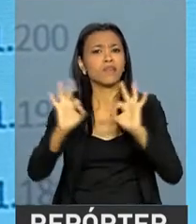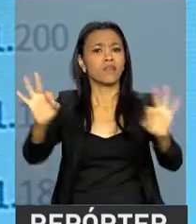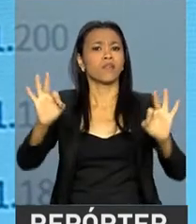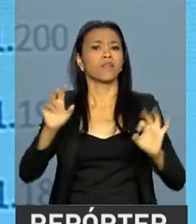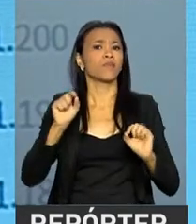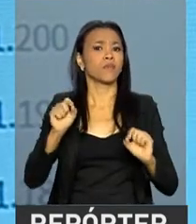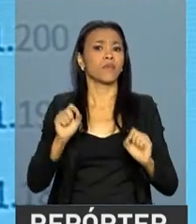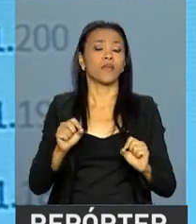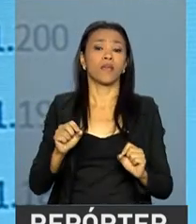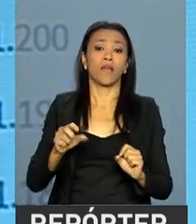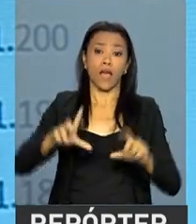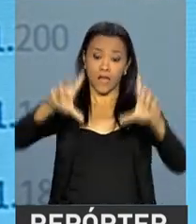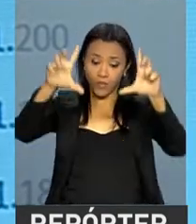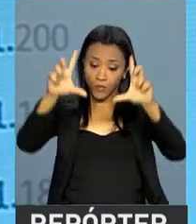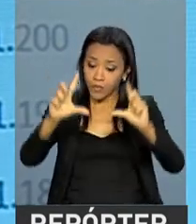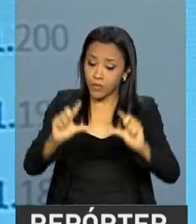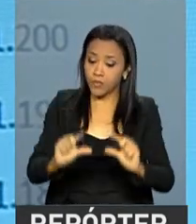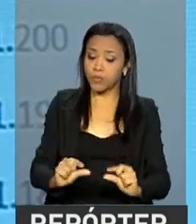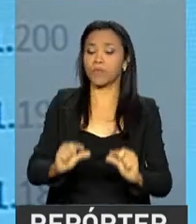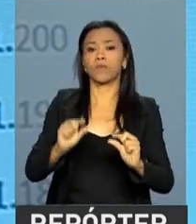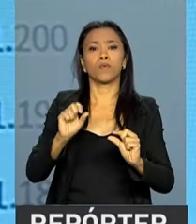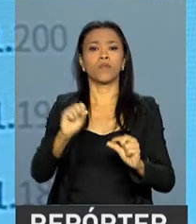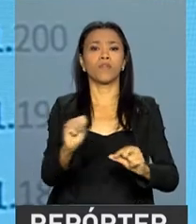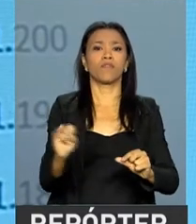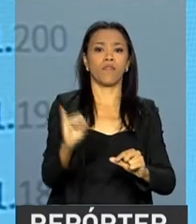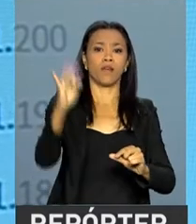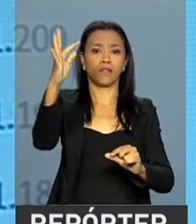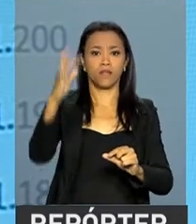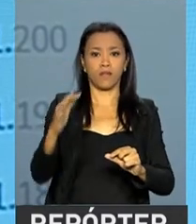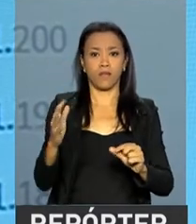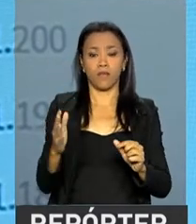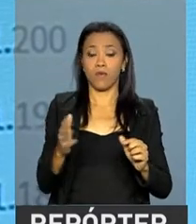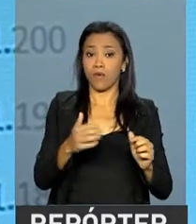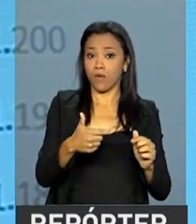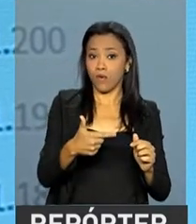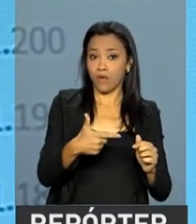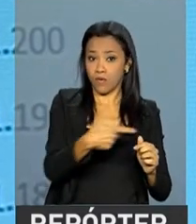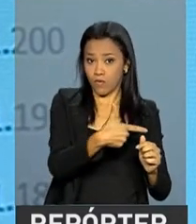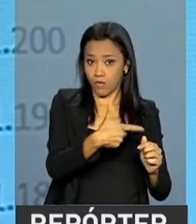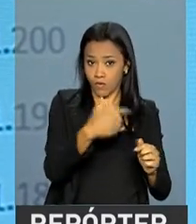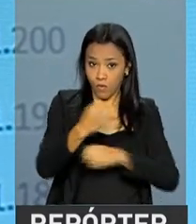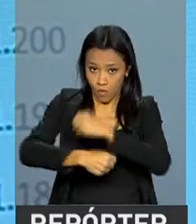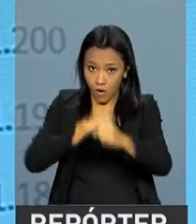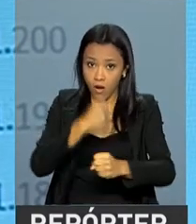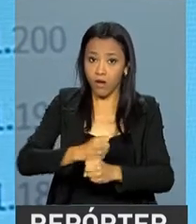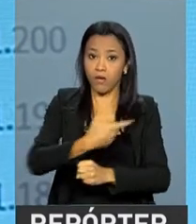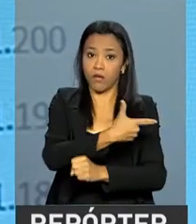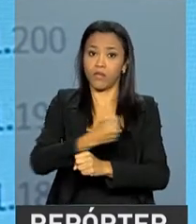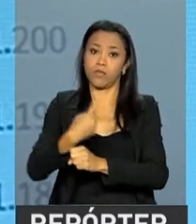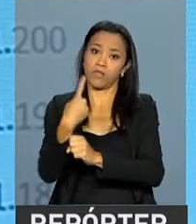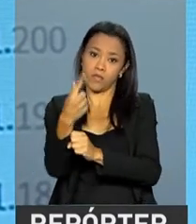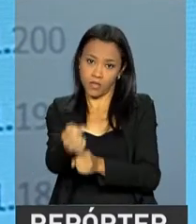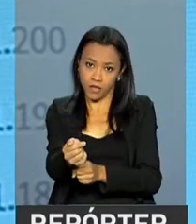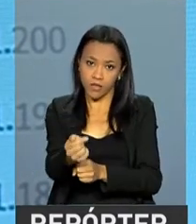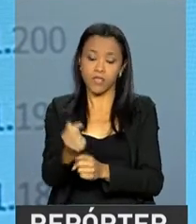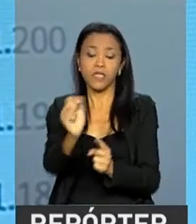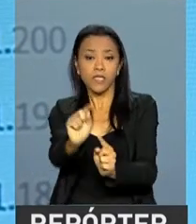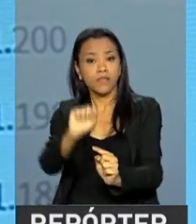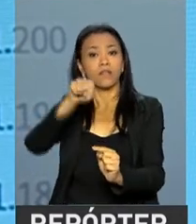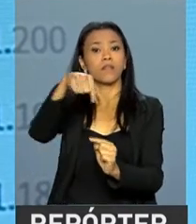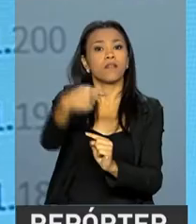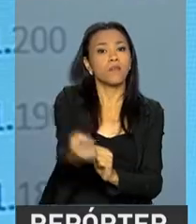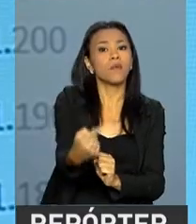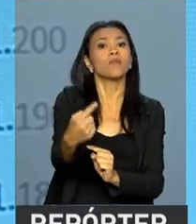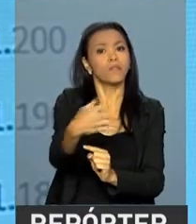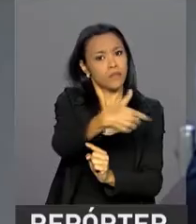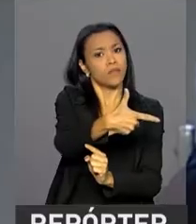queda da previsão de inflação para o ano de 2017 e depois